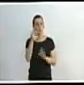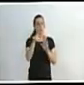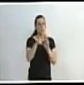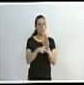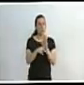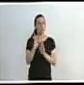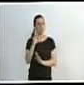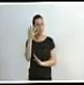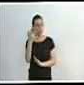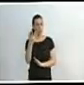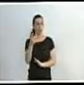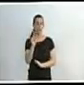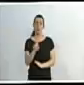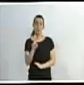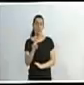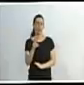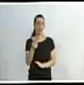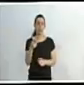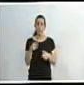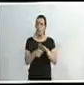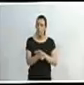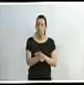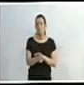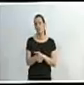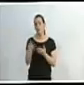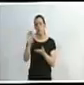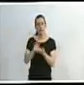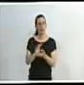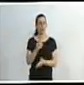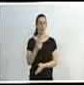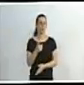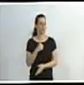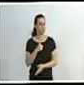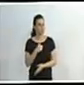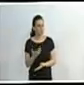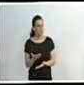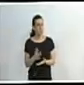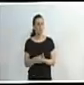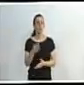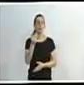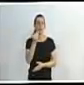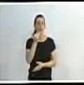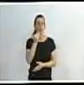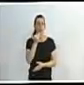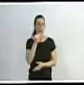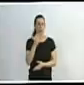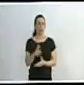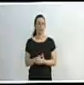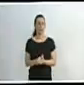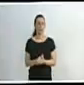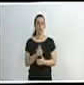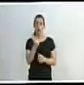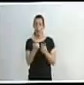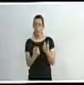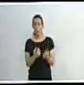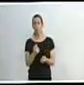que esse dinheiro tem, segundo os ministros, quando é visitado. E aí, claro, um deles são beneficiados